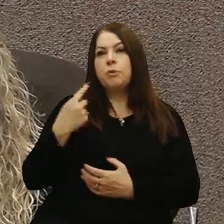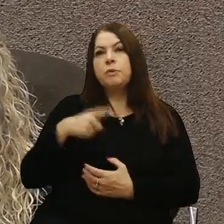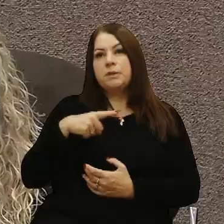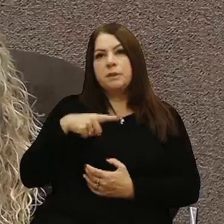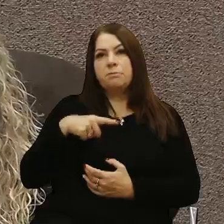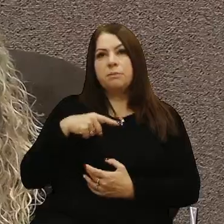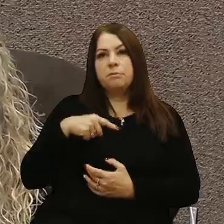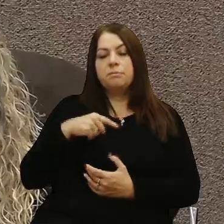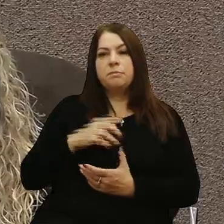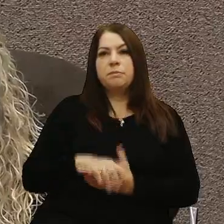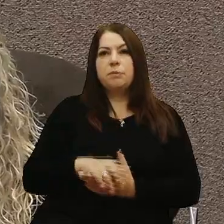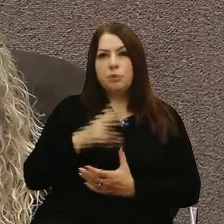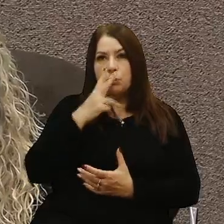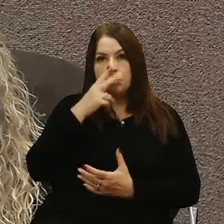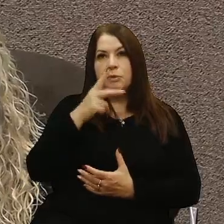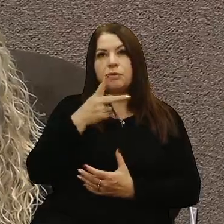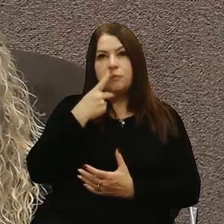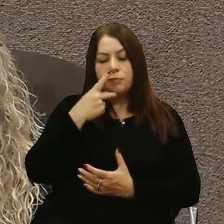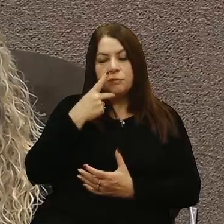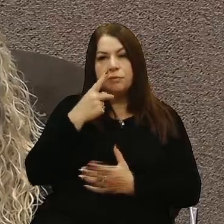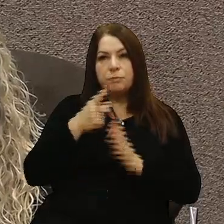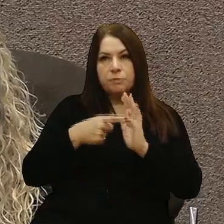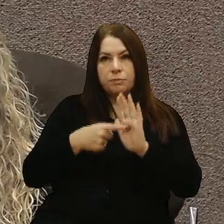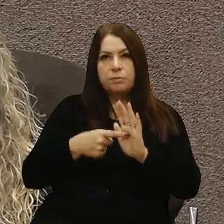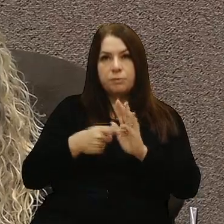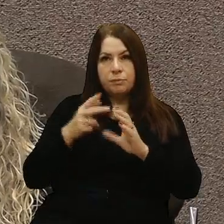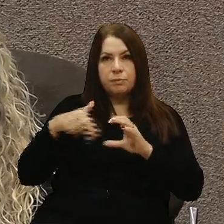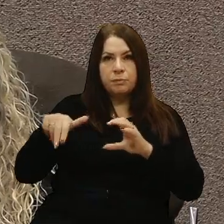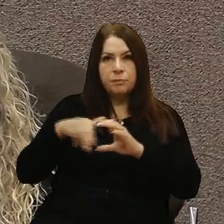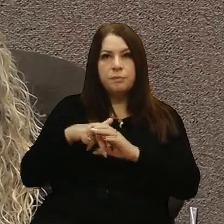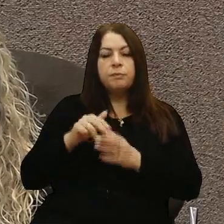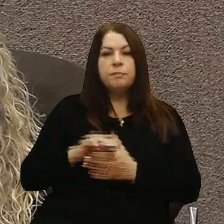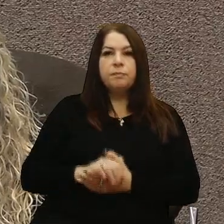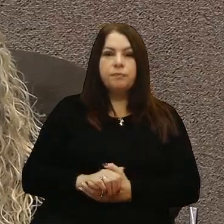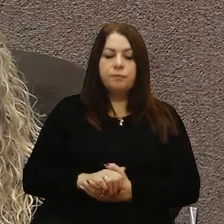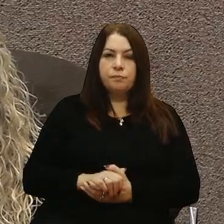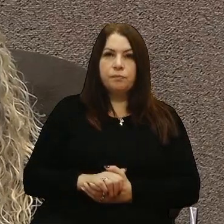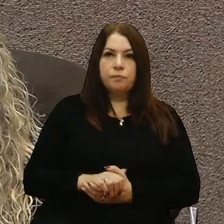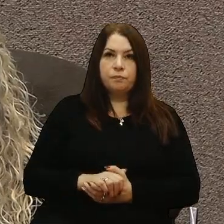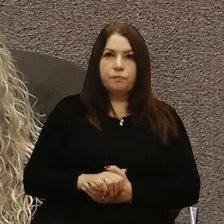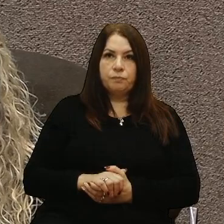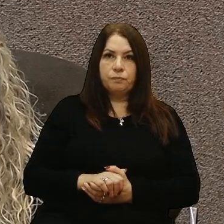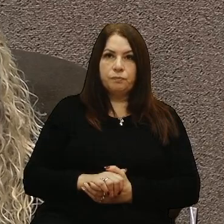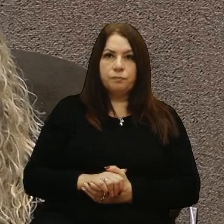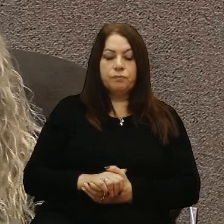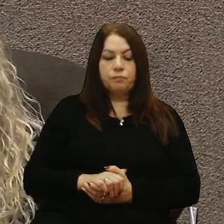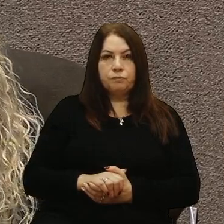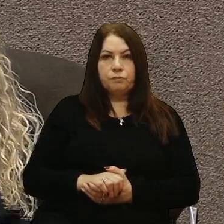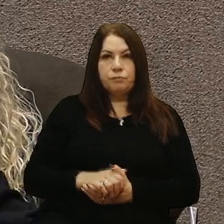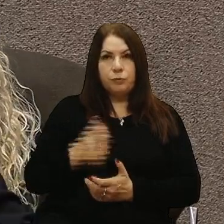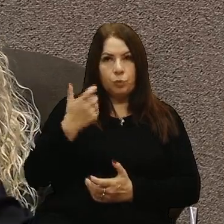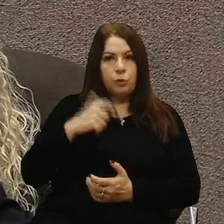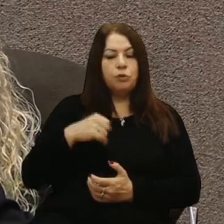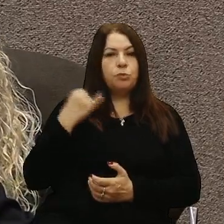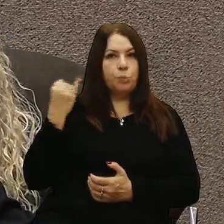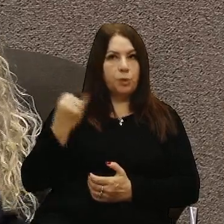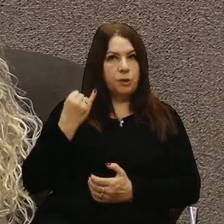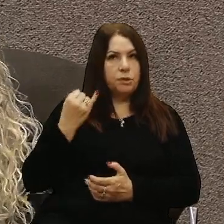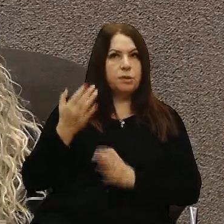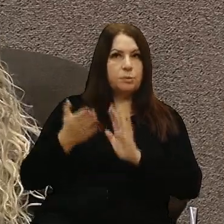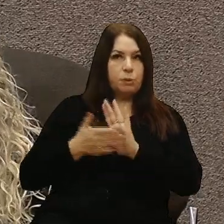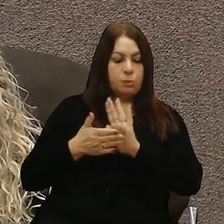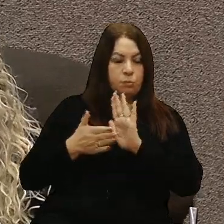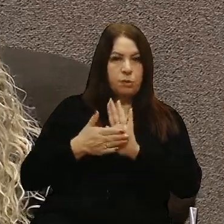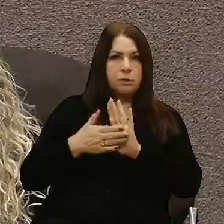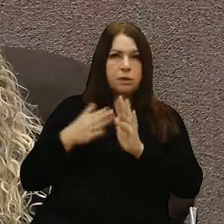as questões como essa que o senhor mesmo apresentou na tribuna. Então eu acho que é válida a sua proposta,